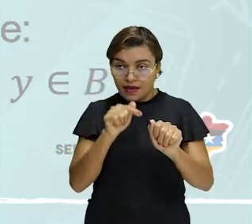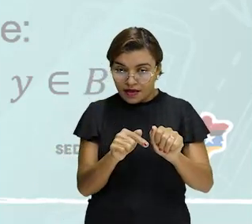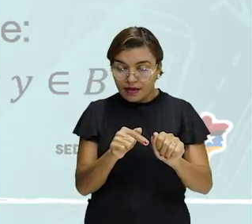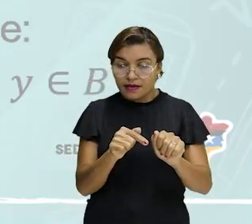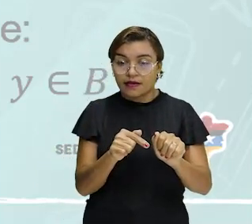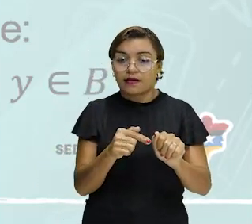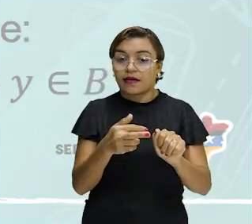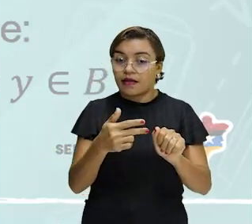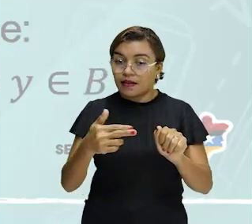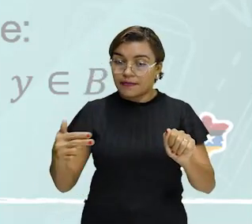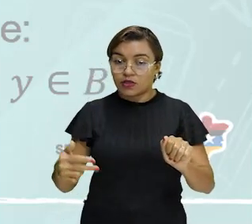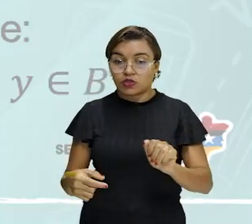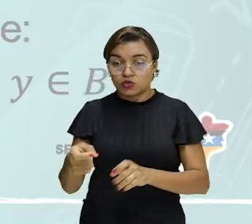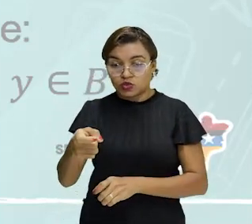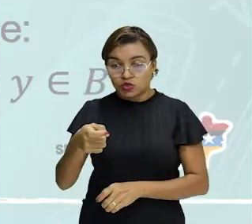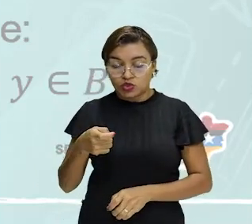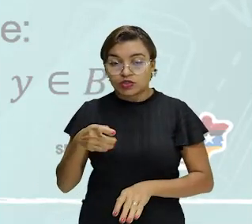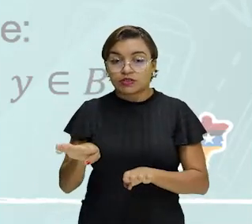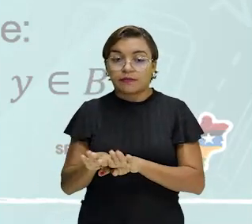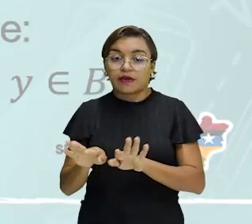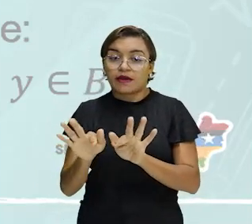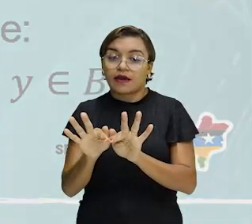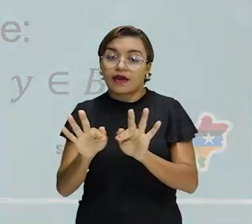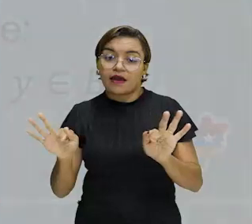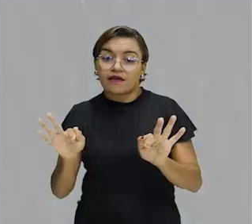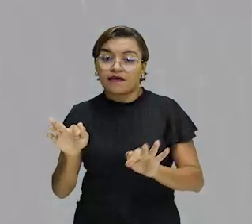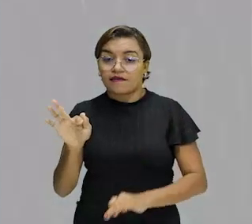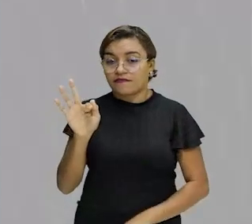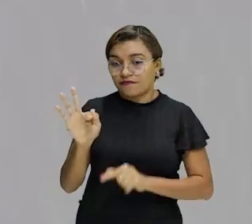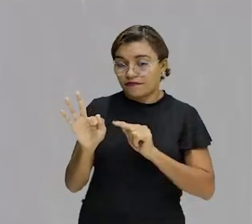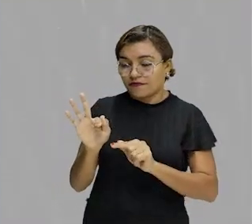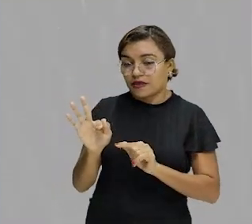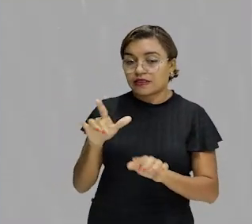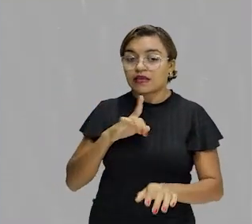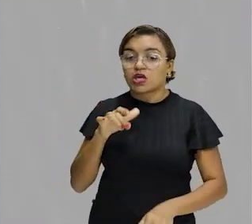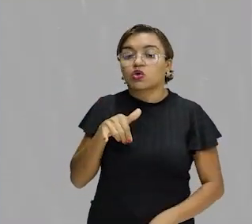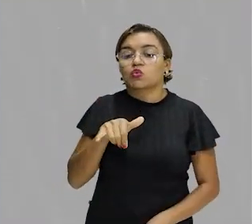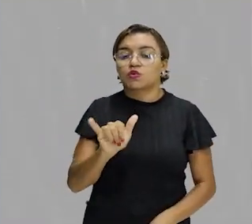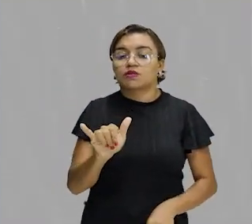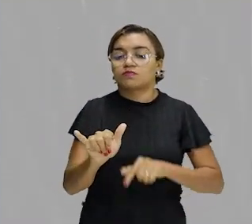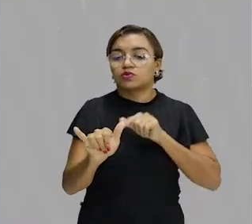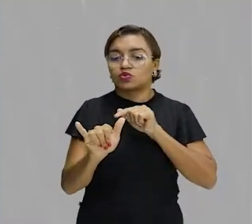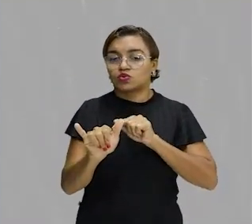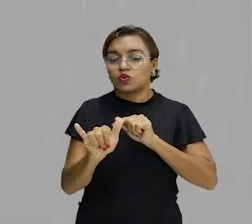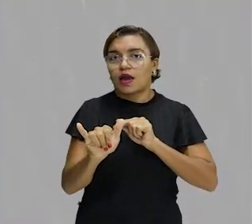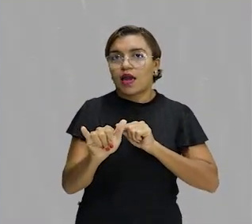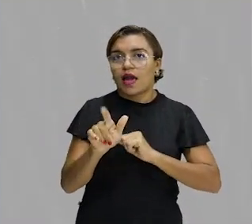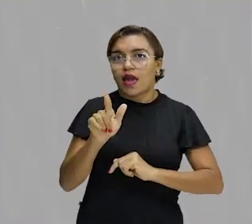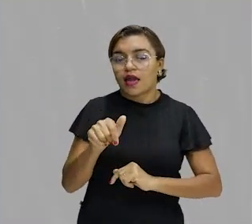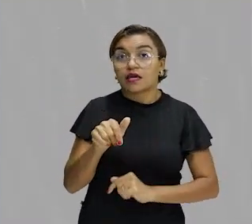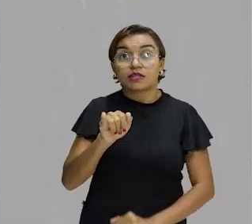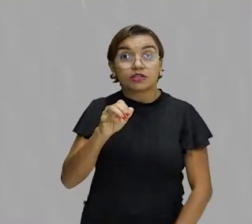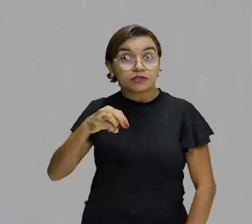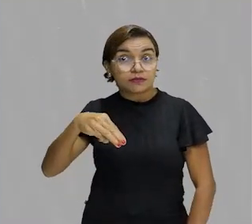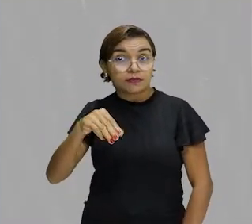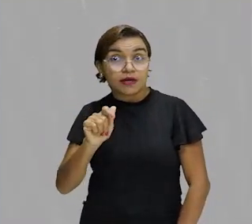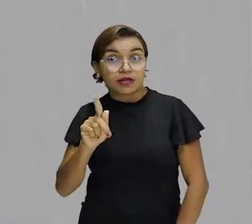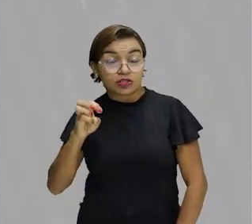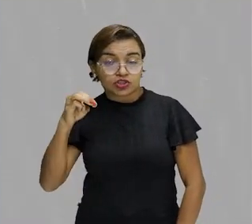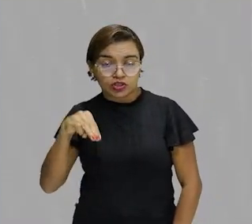se f de a é igual a b, então o g de b vai ser a, tá? Com o azinho pertencente ao conjunto